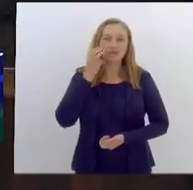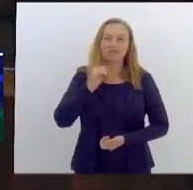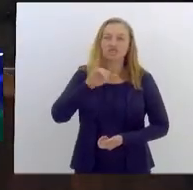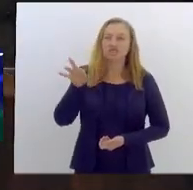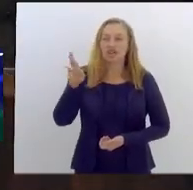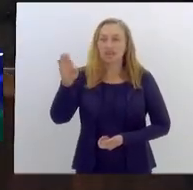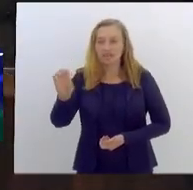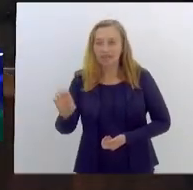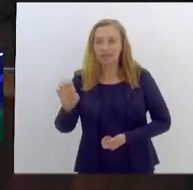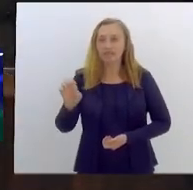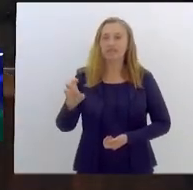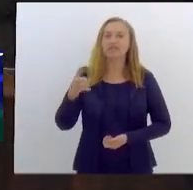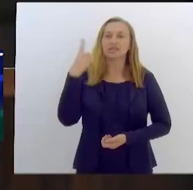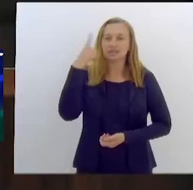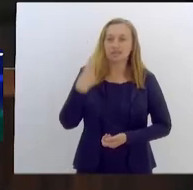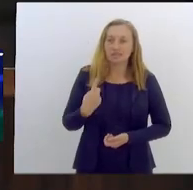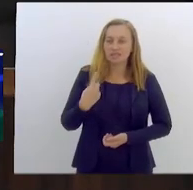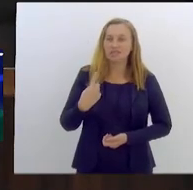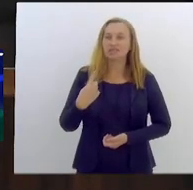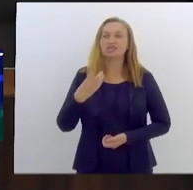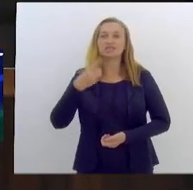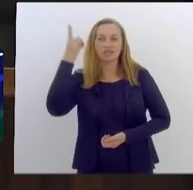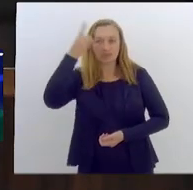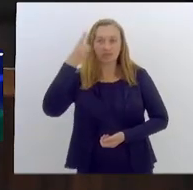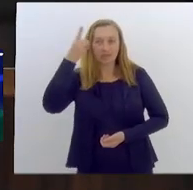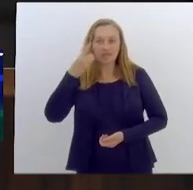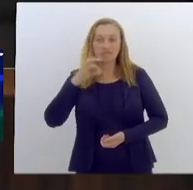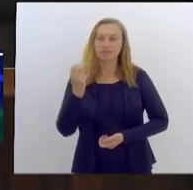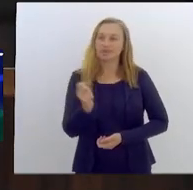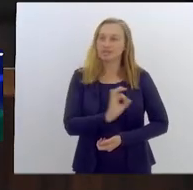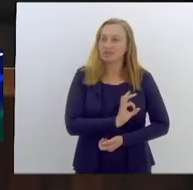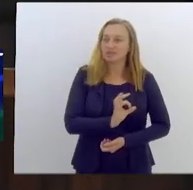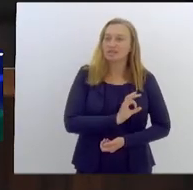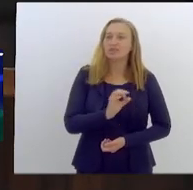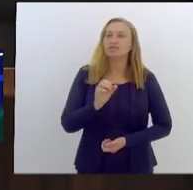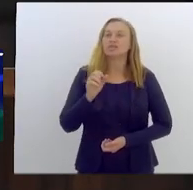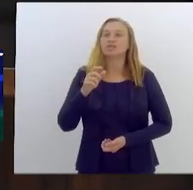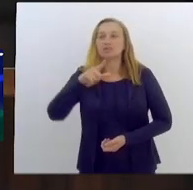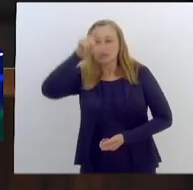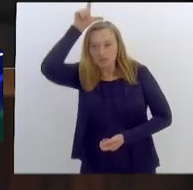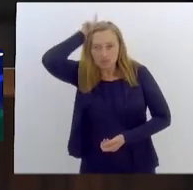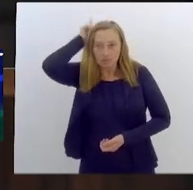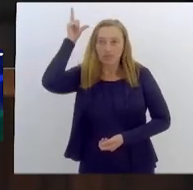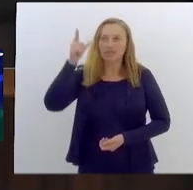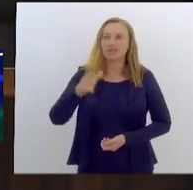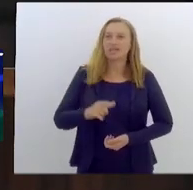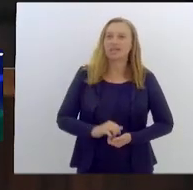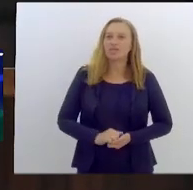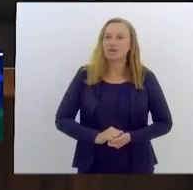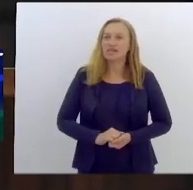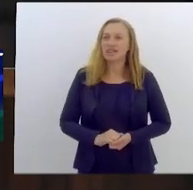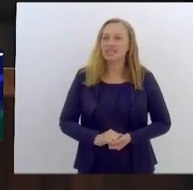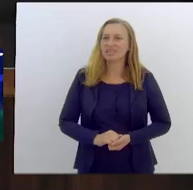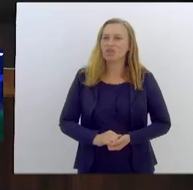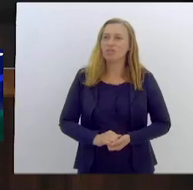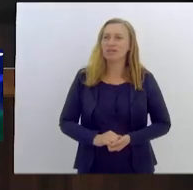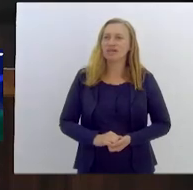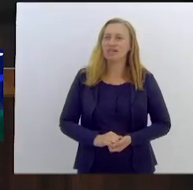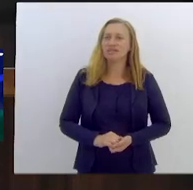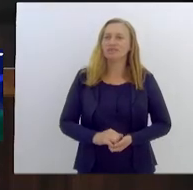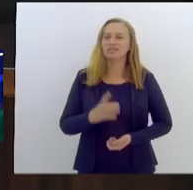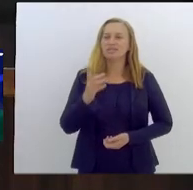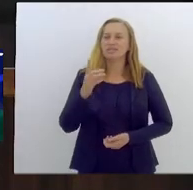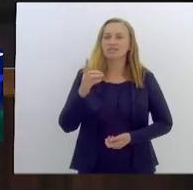Dani Monteiro, deputada Marta Rocha, Luiz Paulo, Célia Jordão, Samuel Malafaia, Gustavo